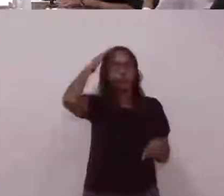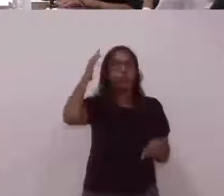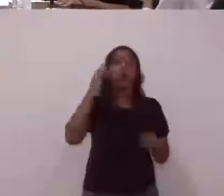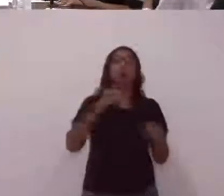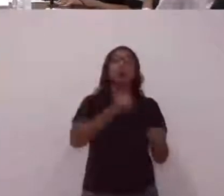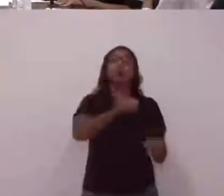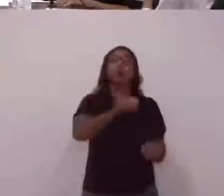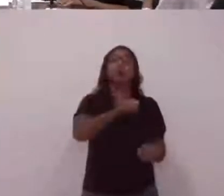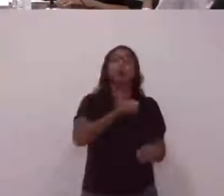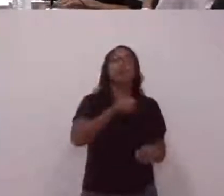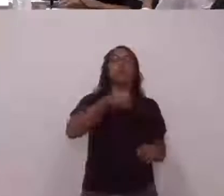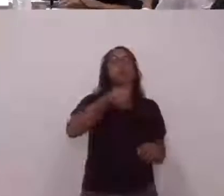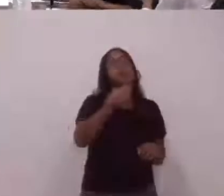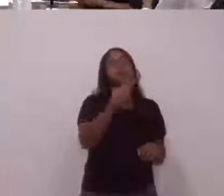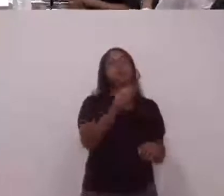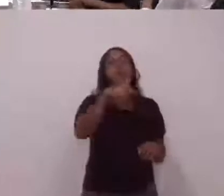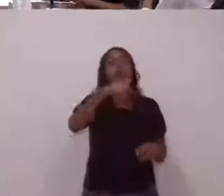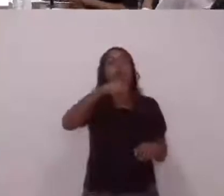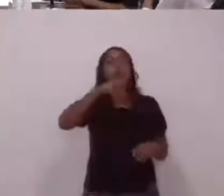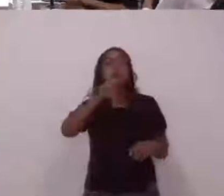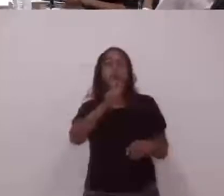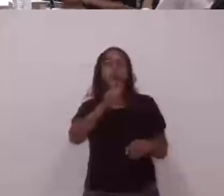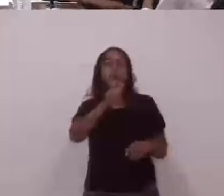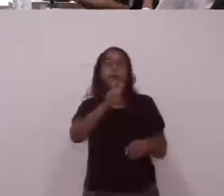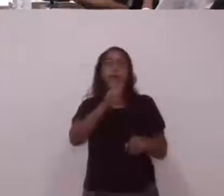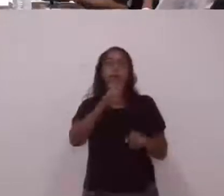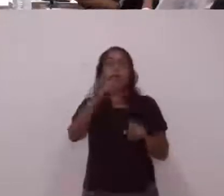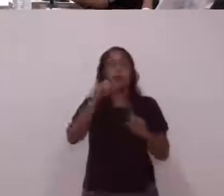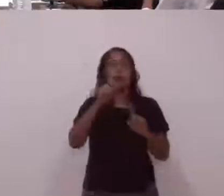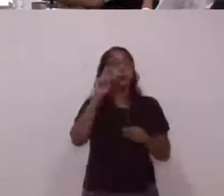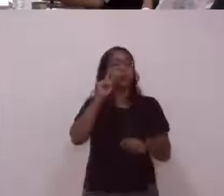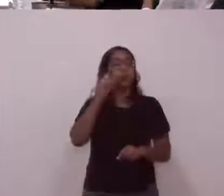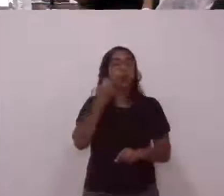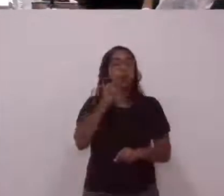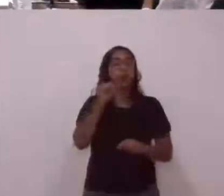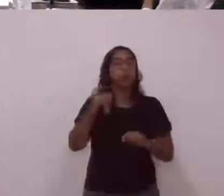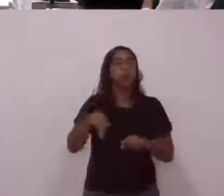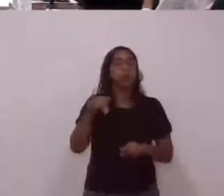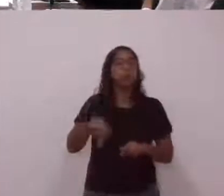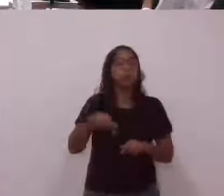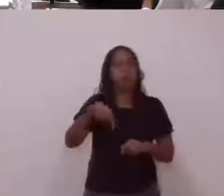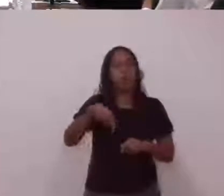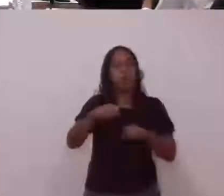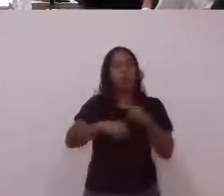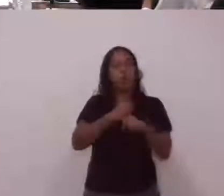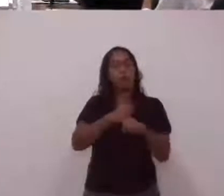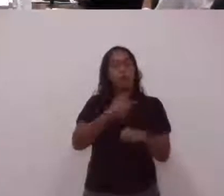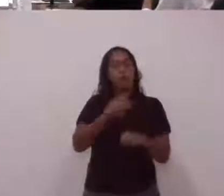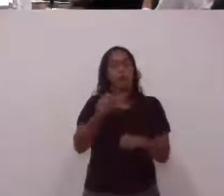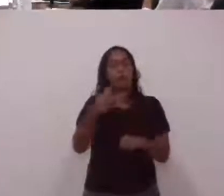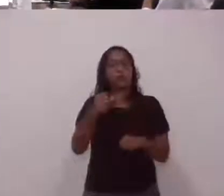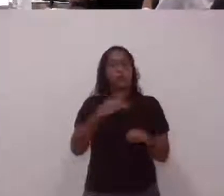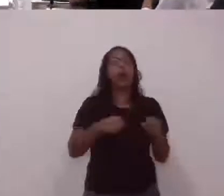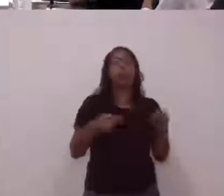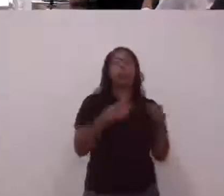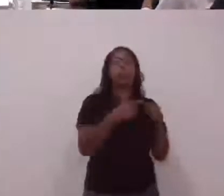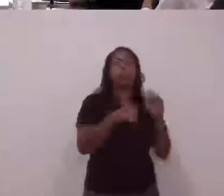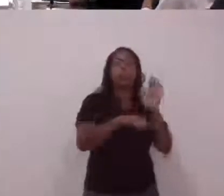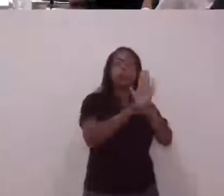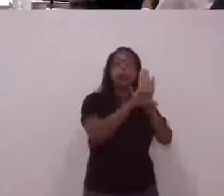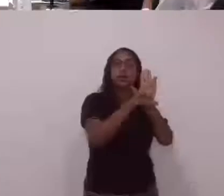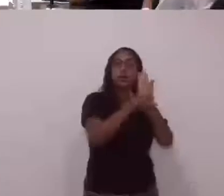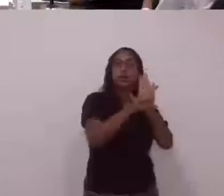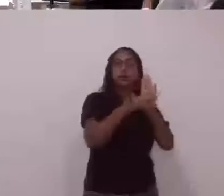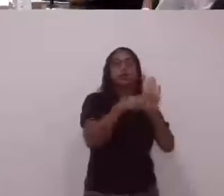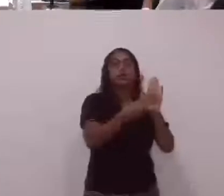em 8 de novembro do corrente ano. De acordo com o artigo 5º do decreto-lei nº 201-67,